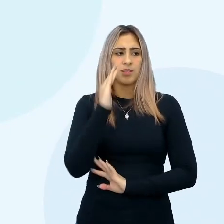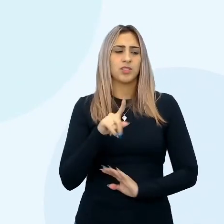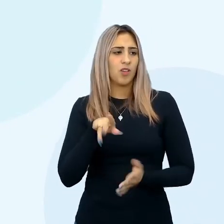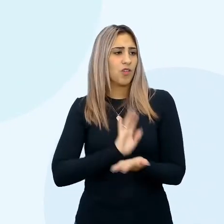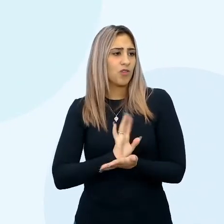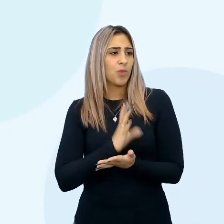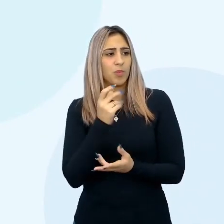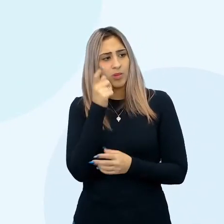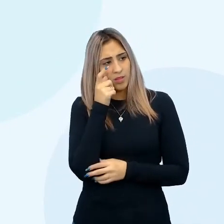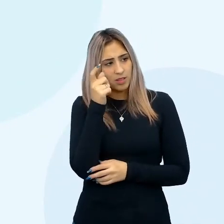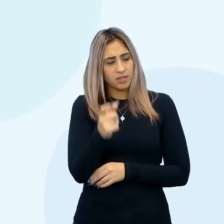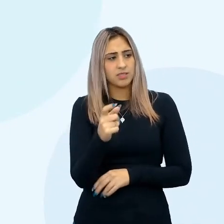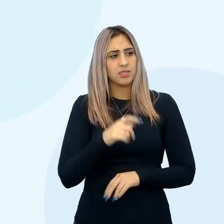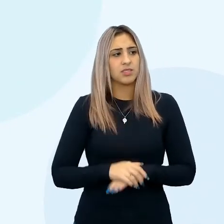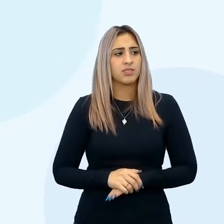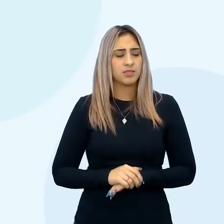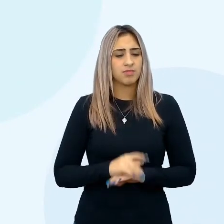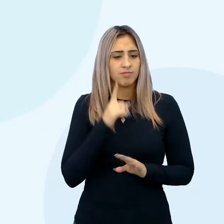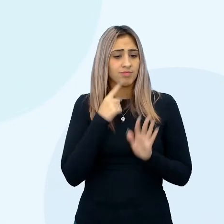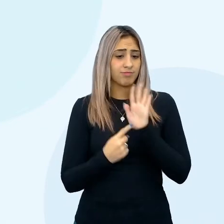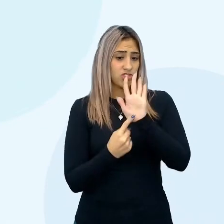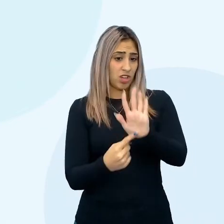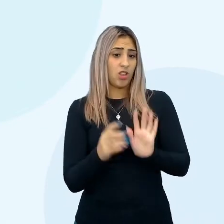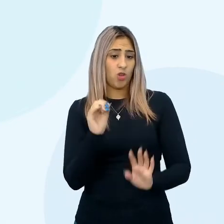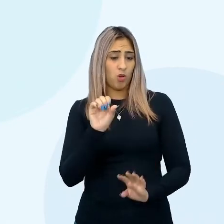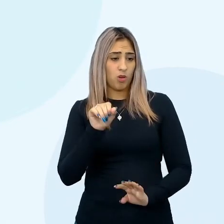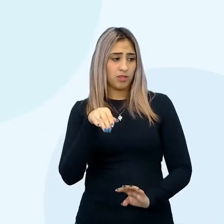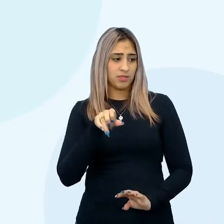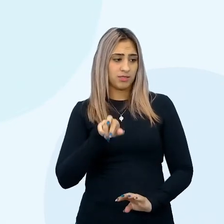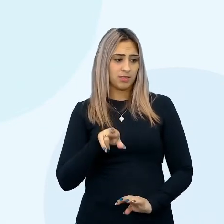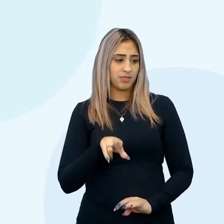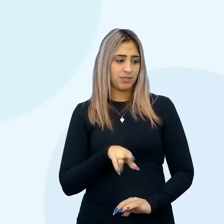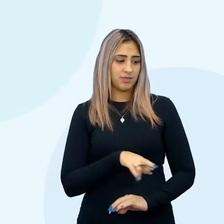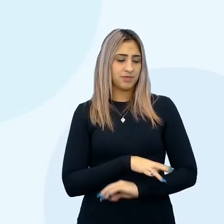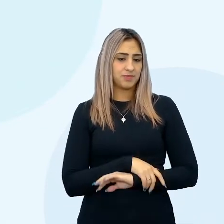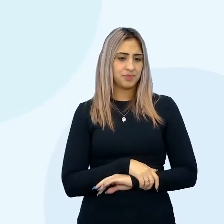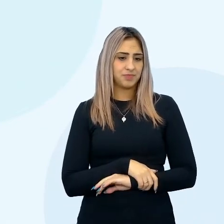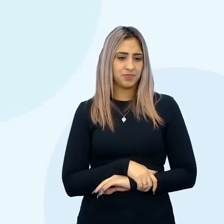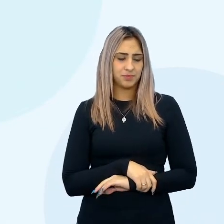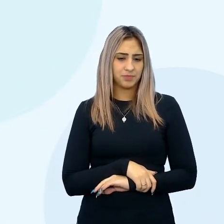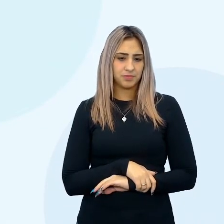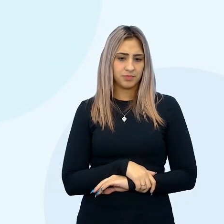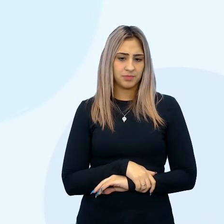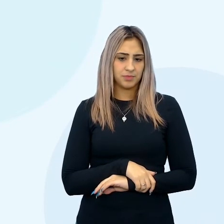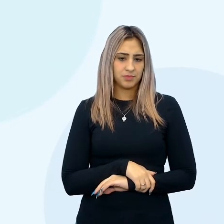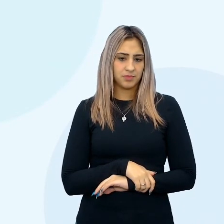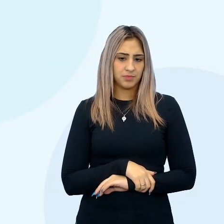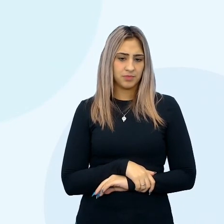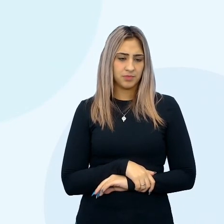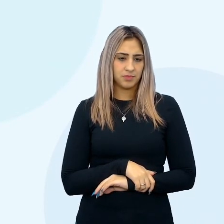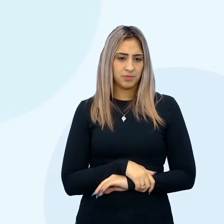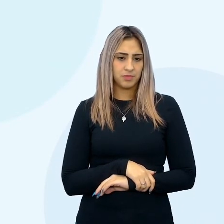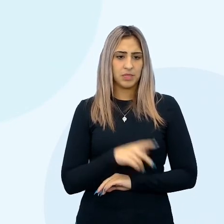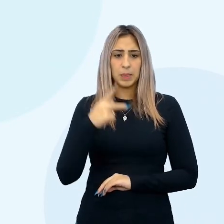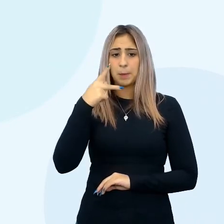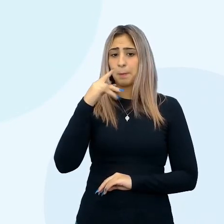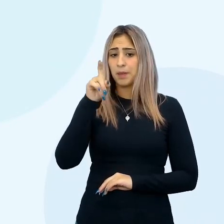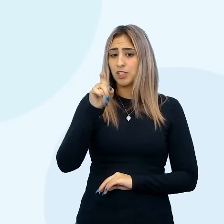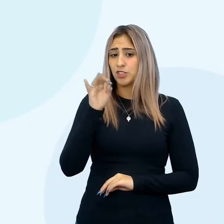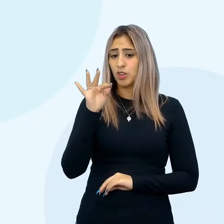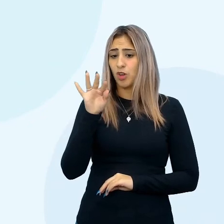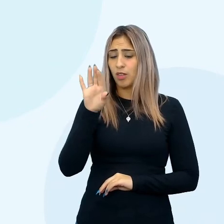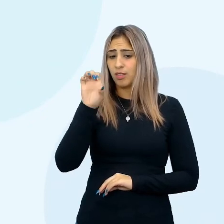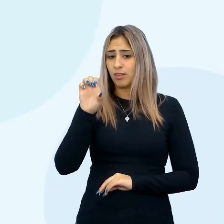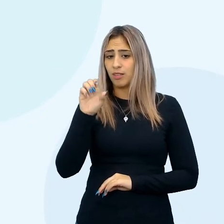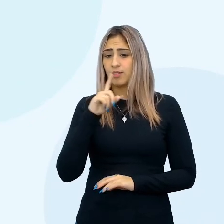filme muito interessante. Indicado ao Oscar, né? O último filme brasileiro indicado ao Oscar de melhor filme. Walter Salles. Pichote, A Lei do Mais